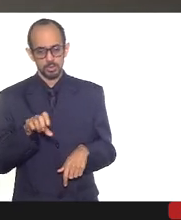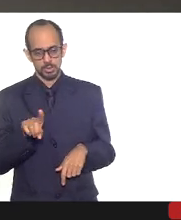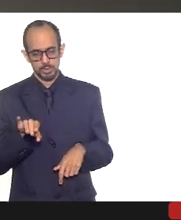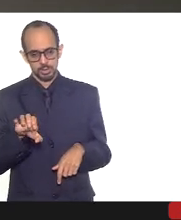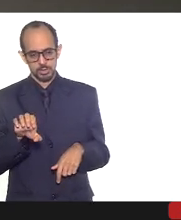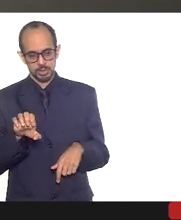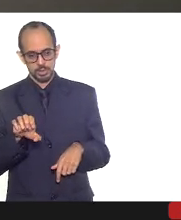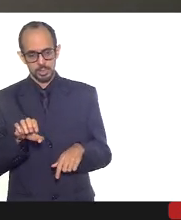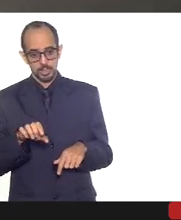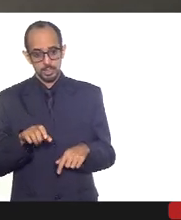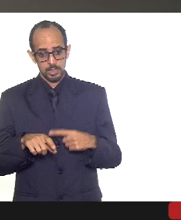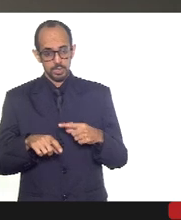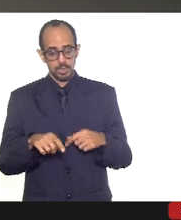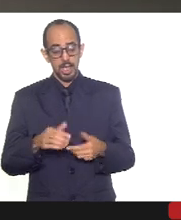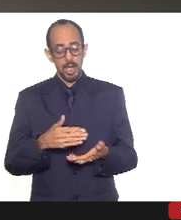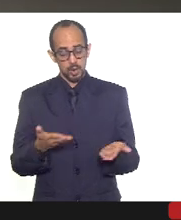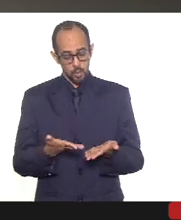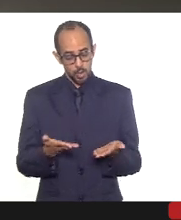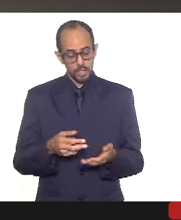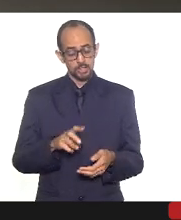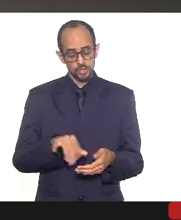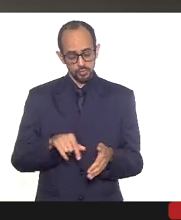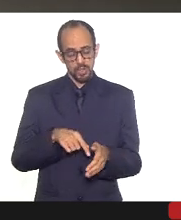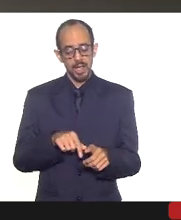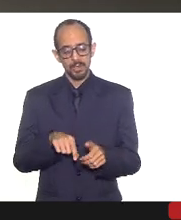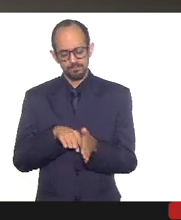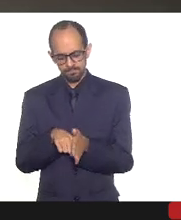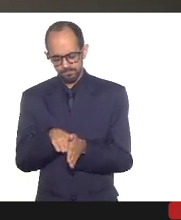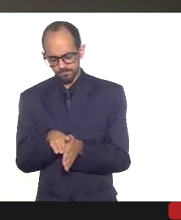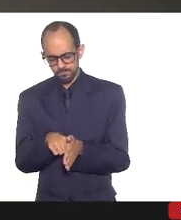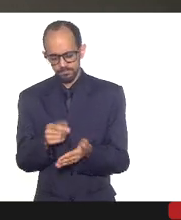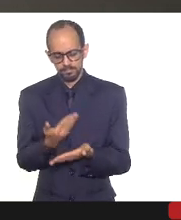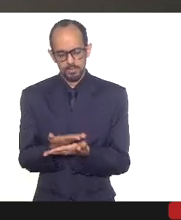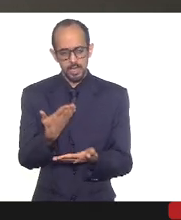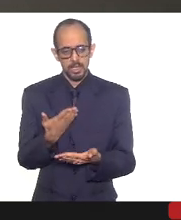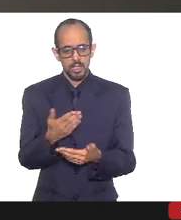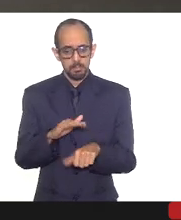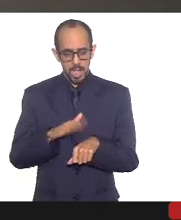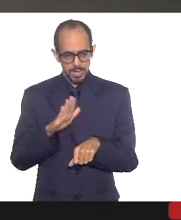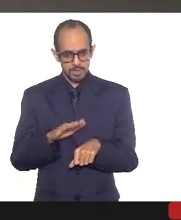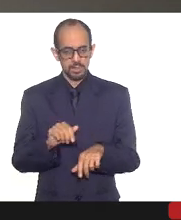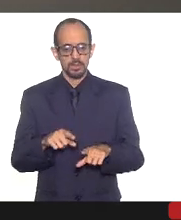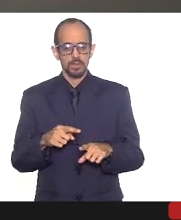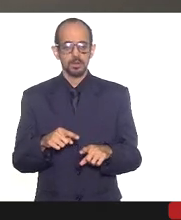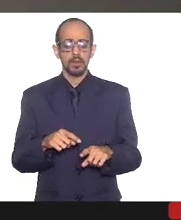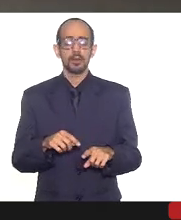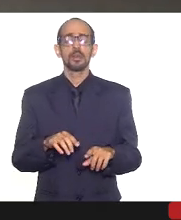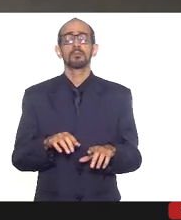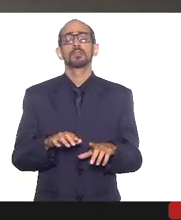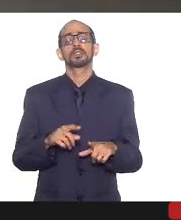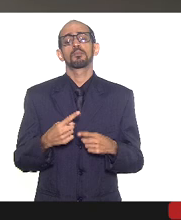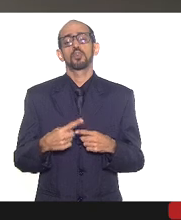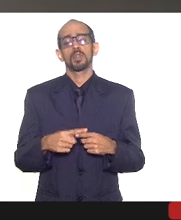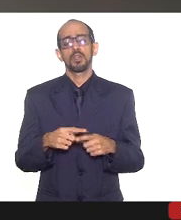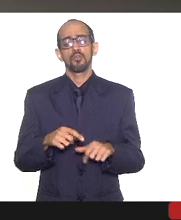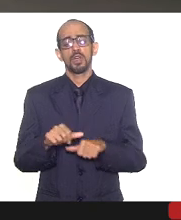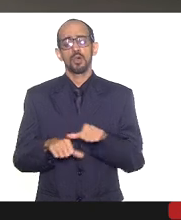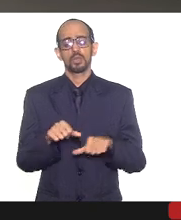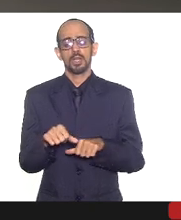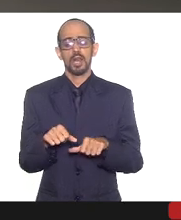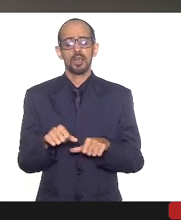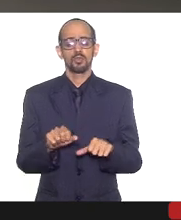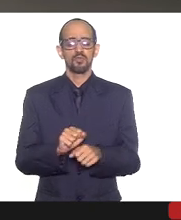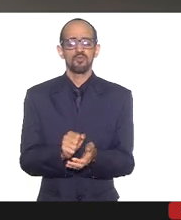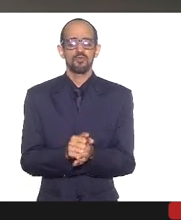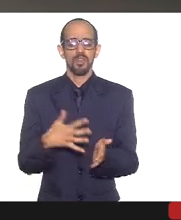nós vamos estourar mais ainda o índice, não porque nós aumentamos a despesa de pessoal, mas porque foi alterada uma série de entendimentos